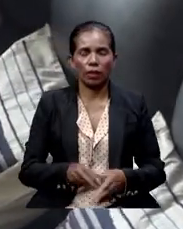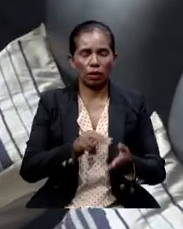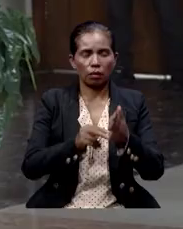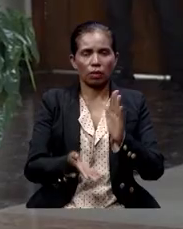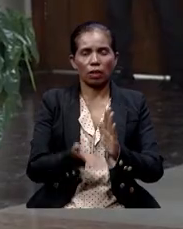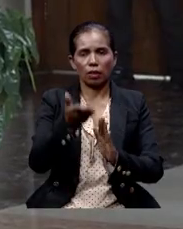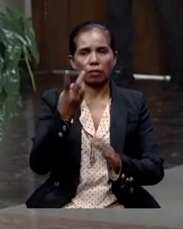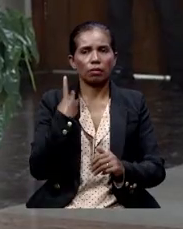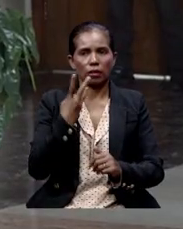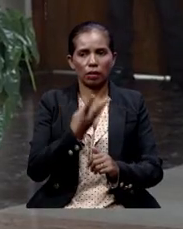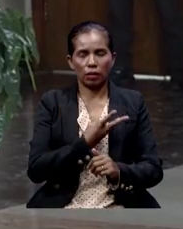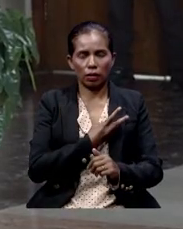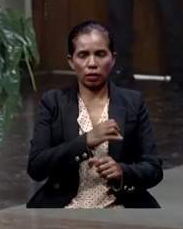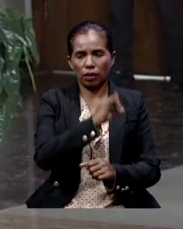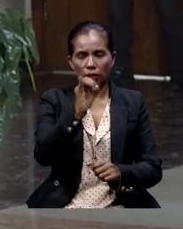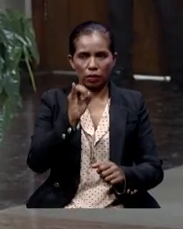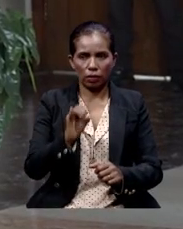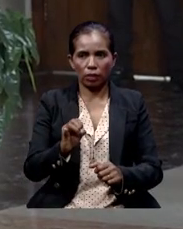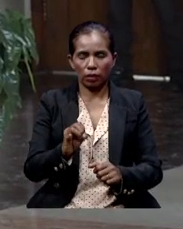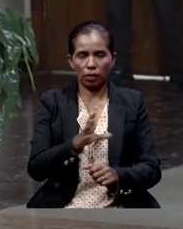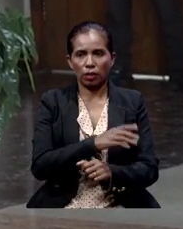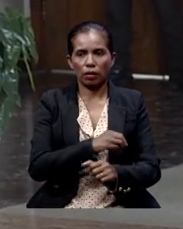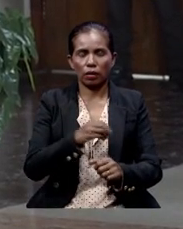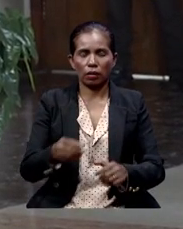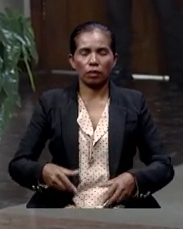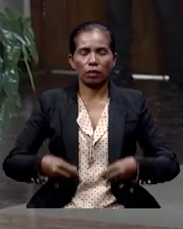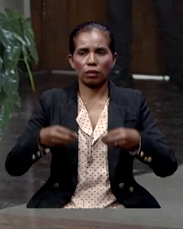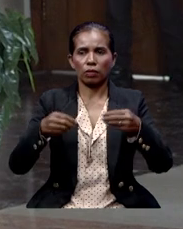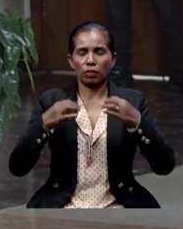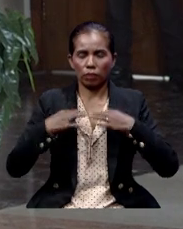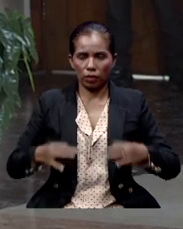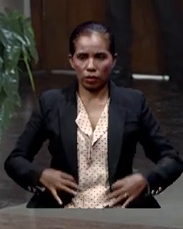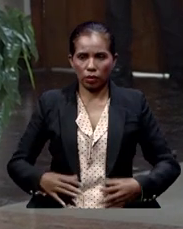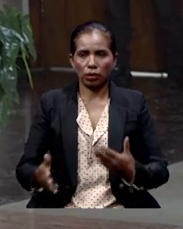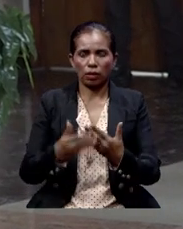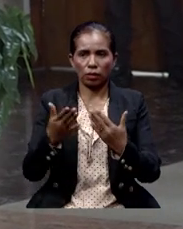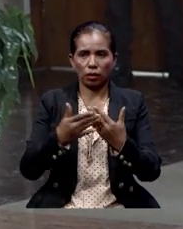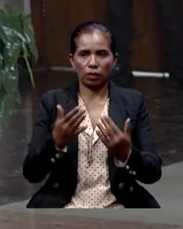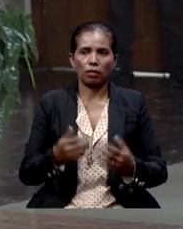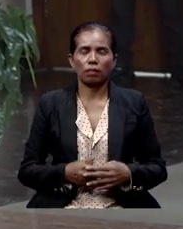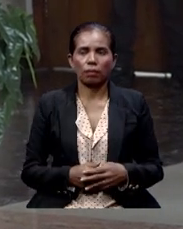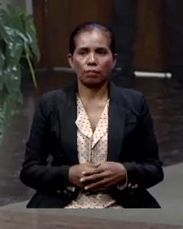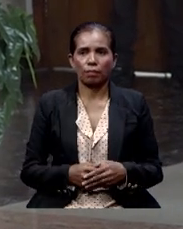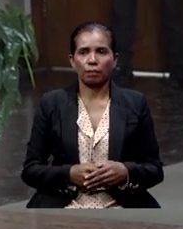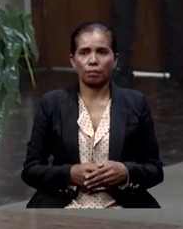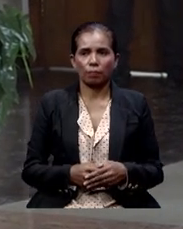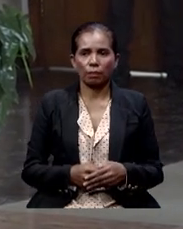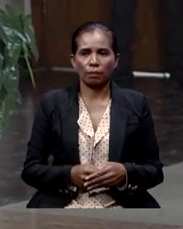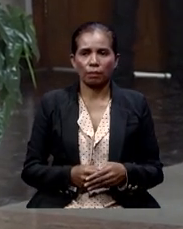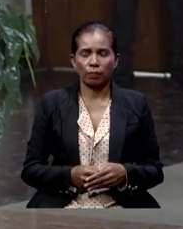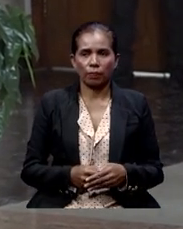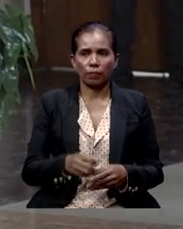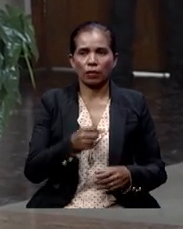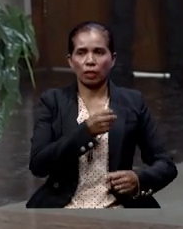então identifica que a ofensa integridade física simples inian, minha